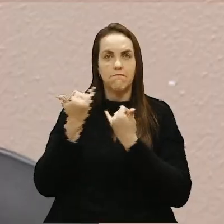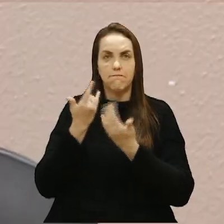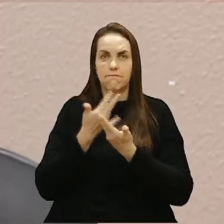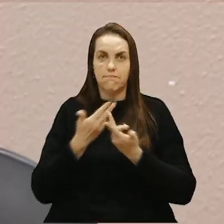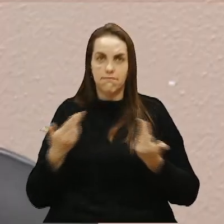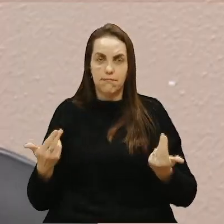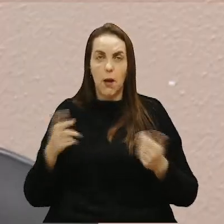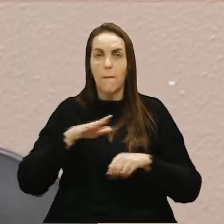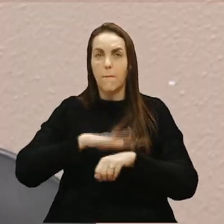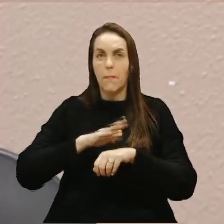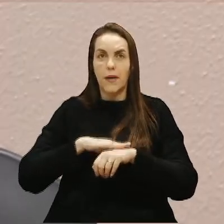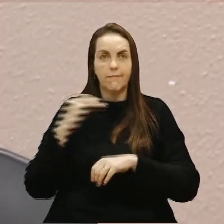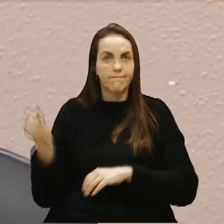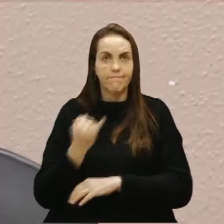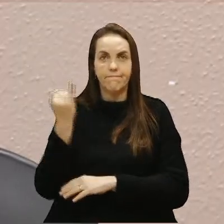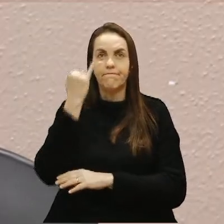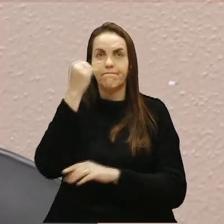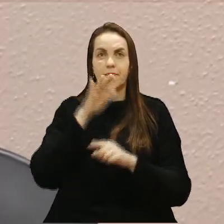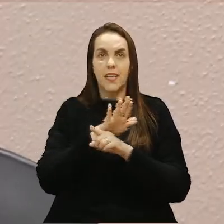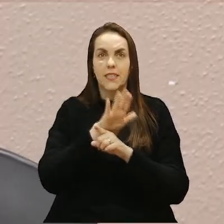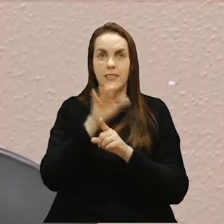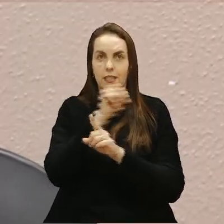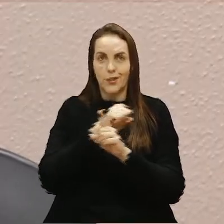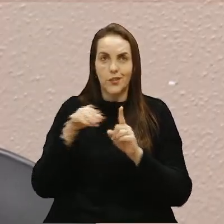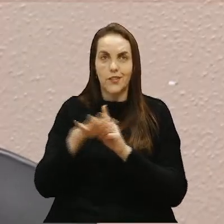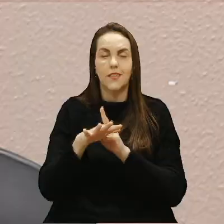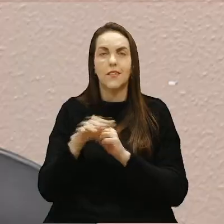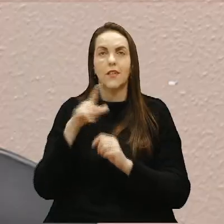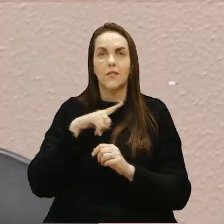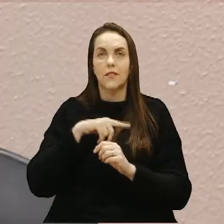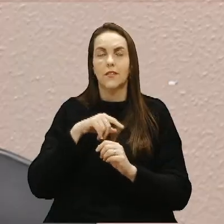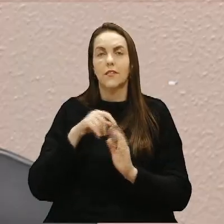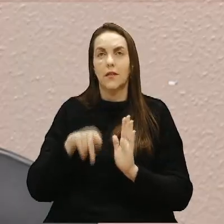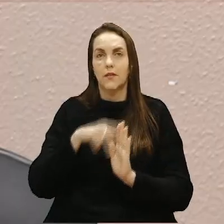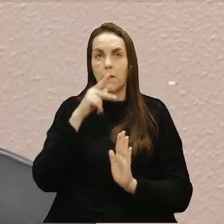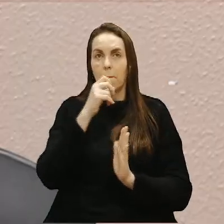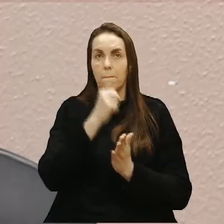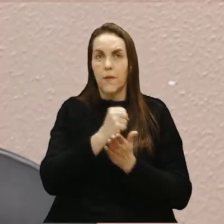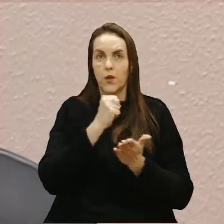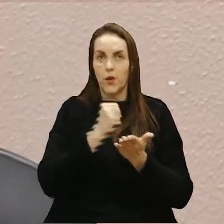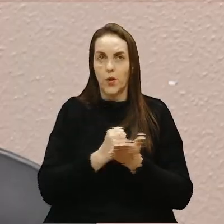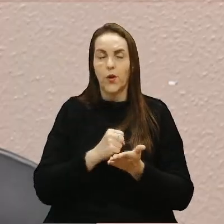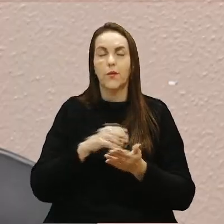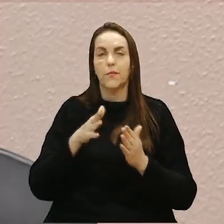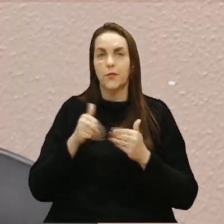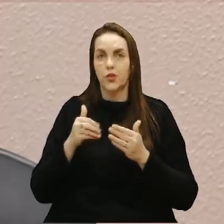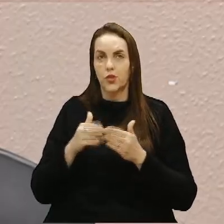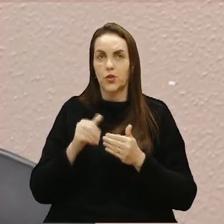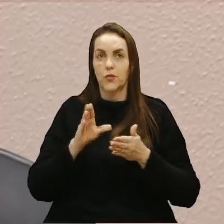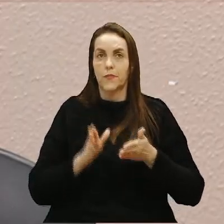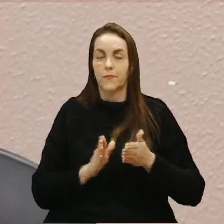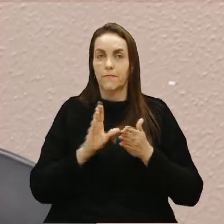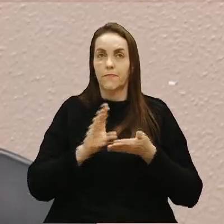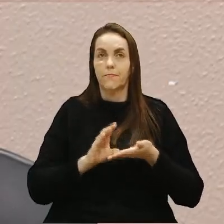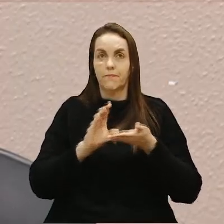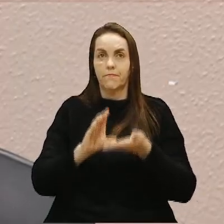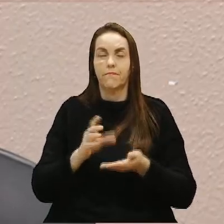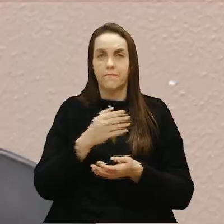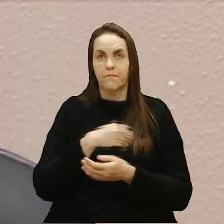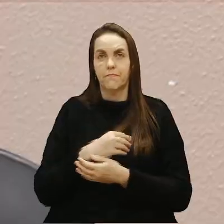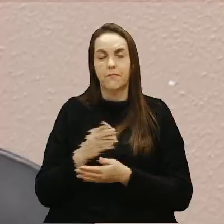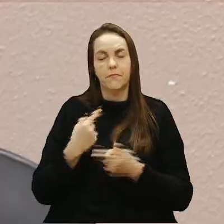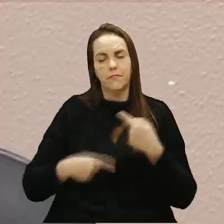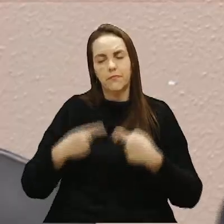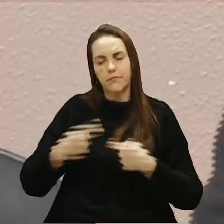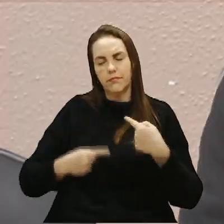tivemos um momento fundamental para a assistência social. Estarei protocolando um pedido, para a criação da frente parlamentar e que a gente possa debater também uma comissão